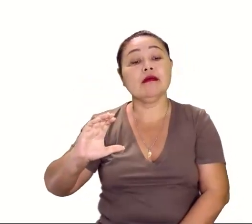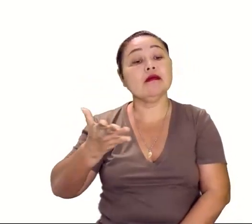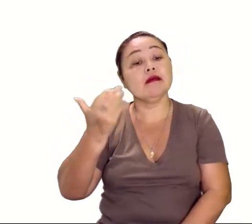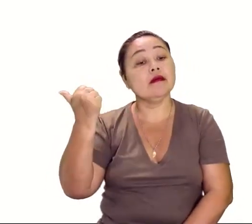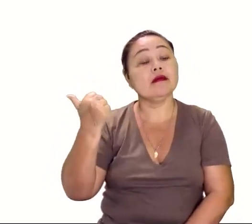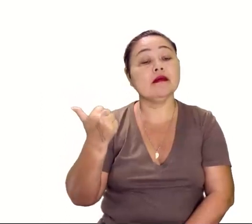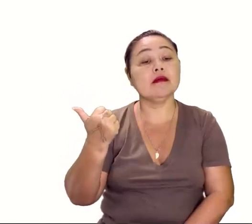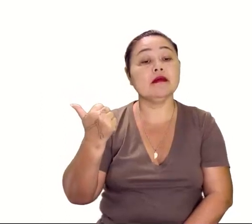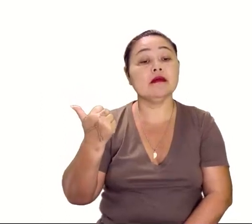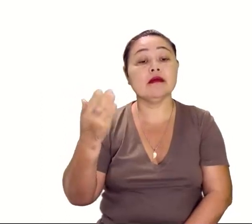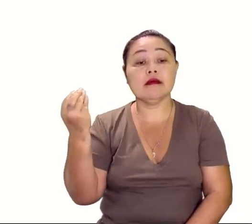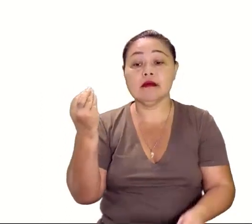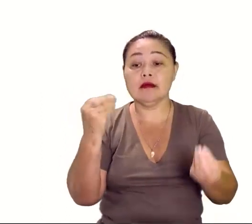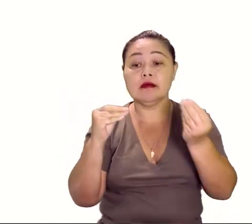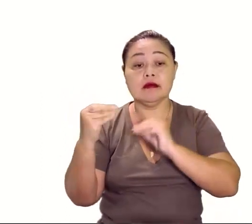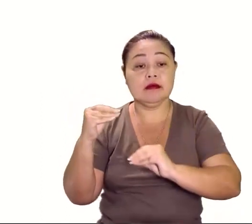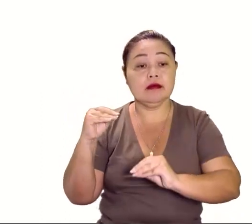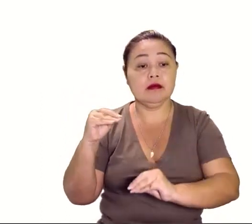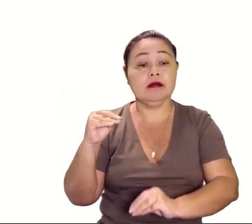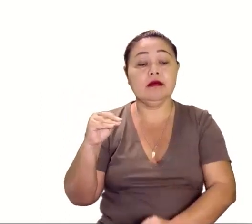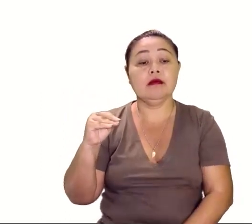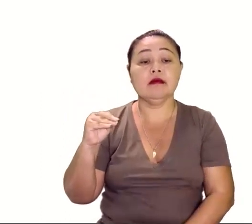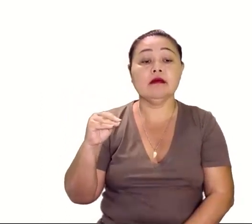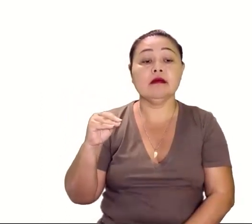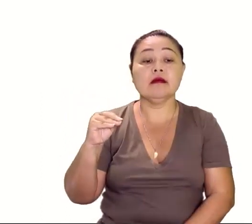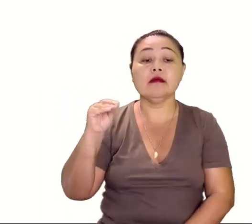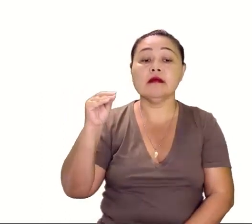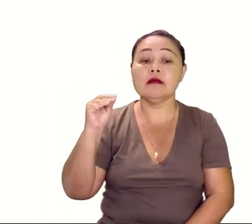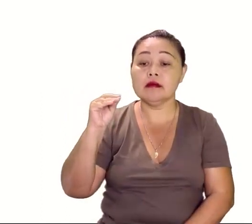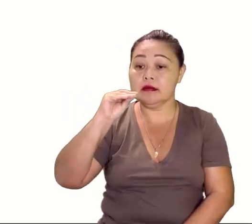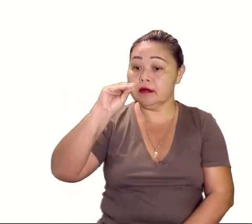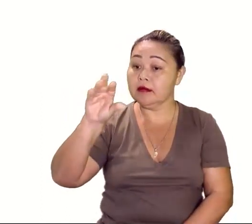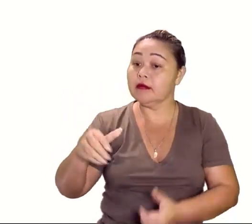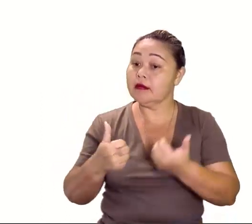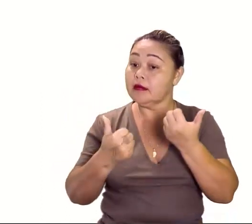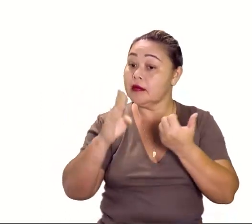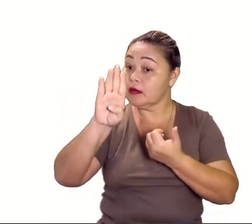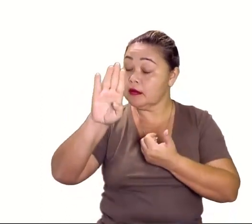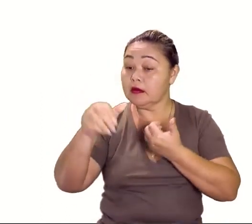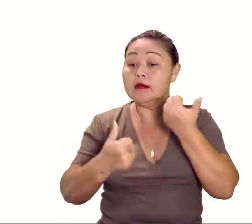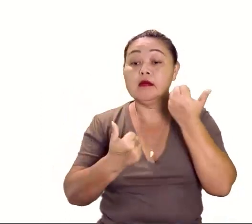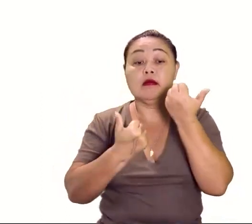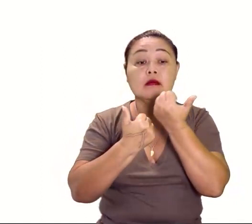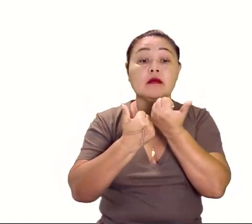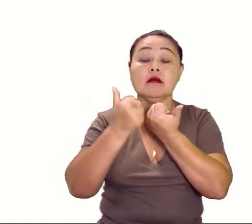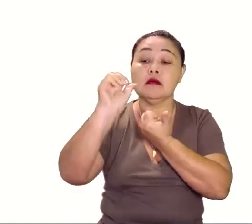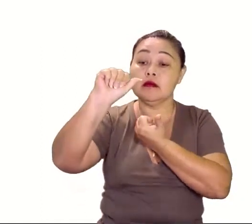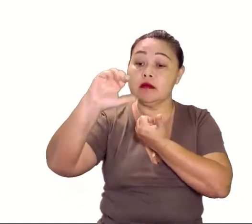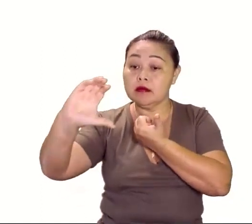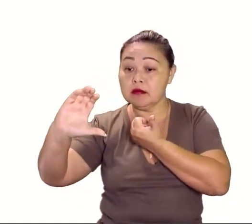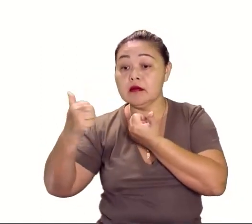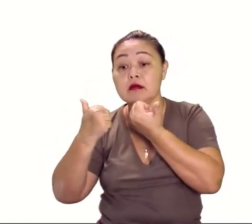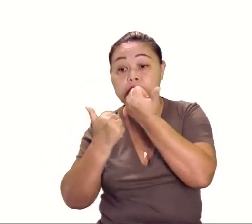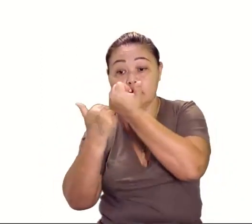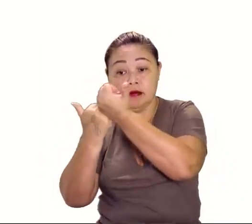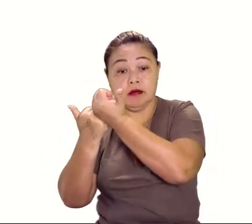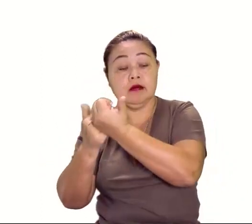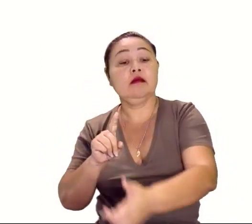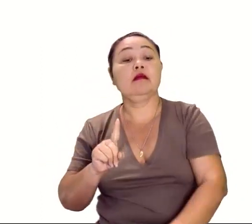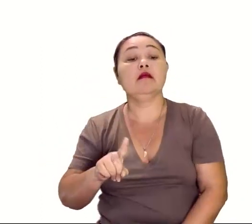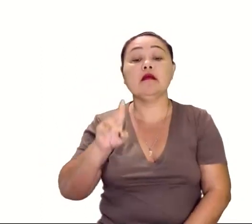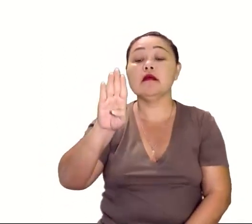ver? Então vamos substituir? Vamos lá. Vamos lá. No lugar do B eu vou colocar um valor, no lugar do A outro, no C outro, né? Olha